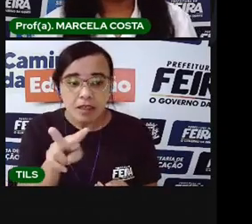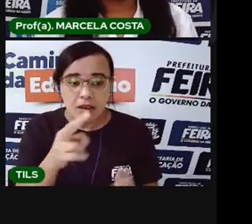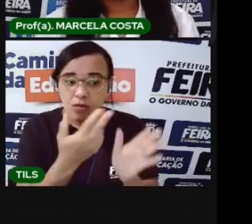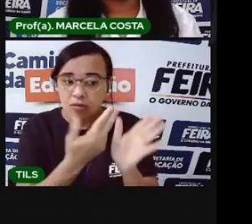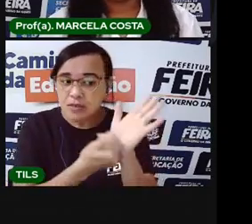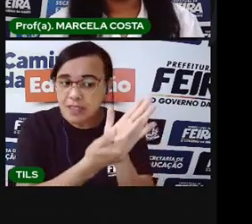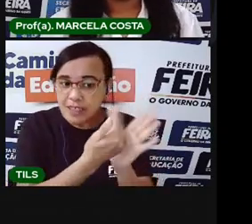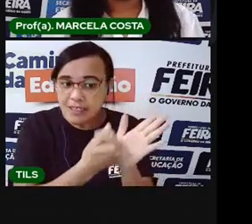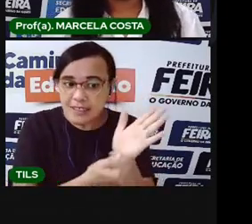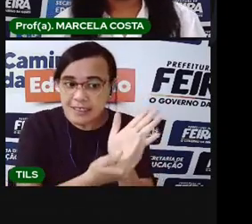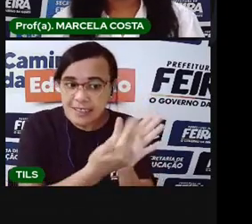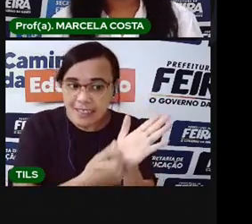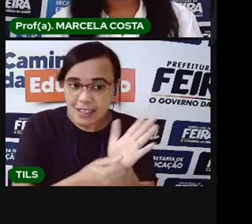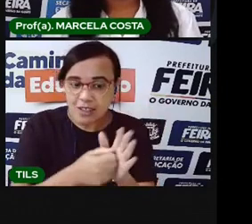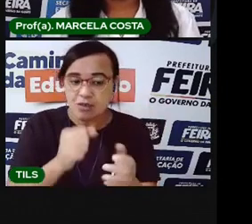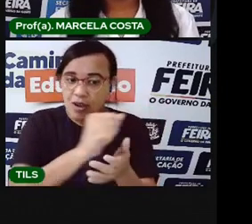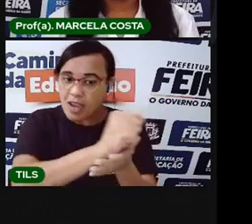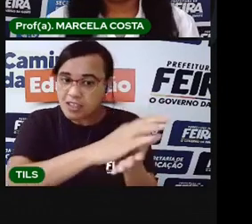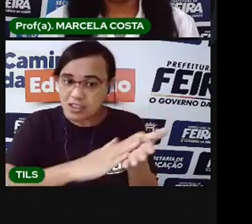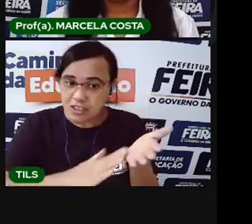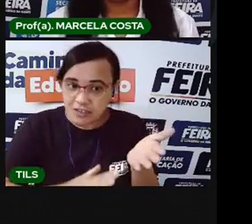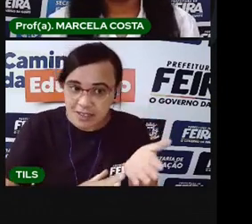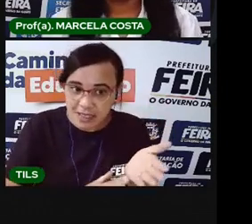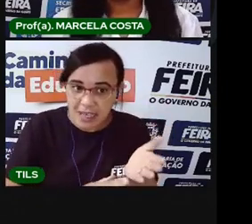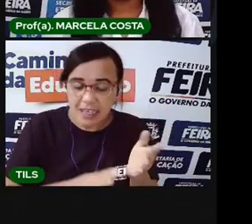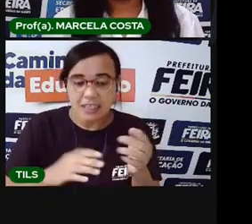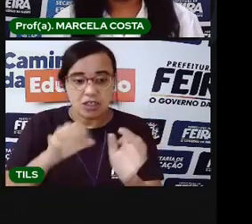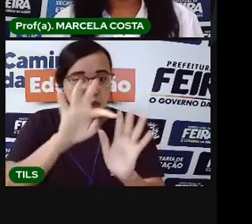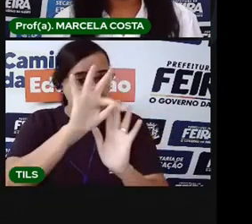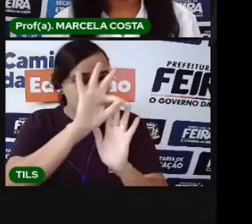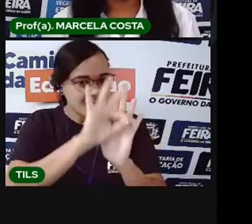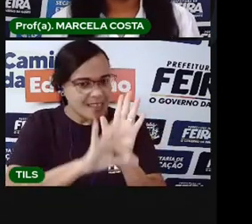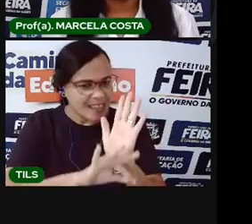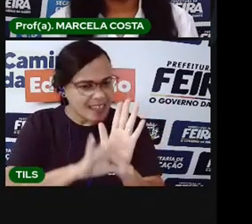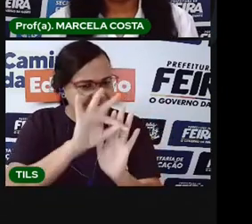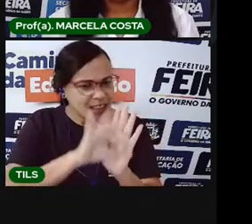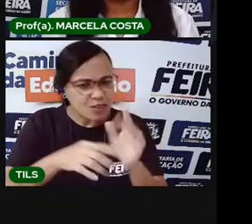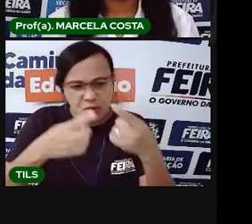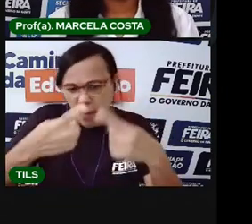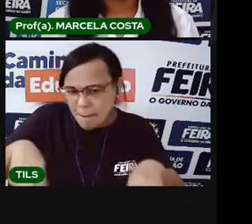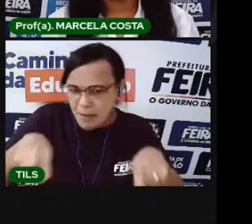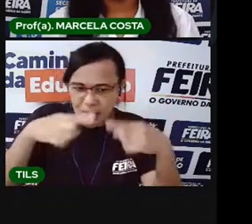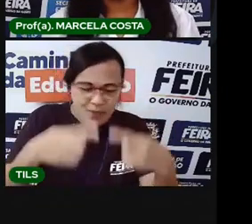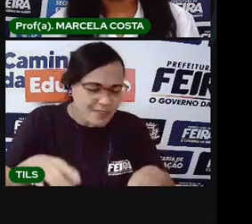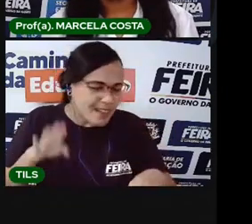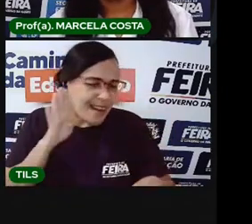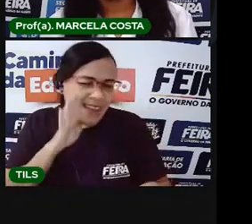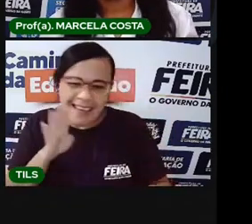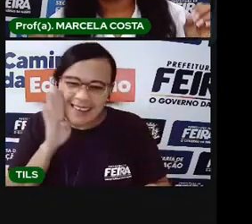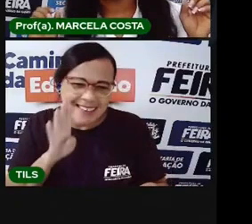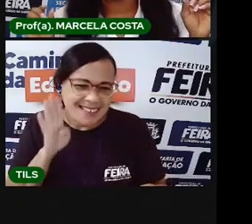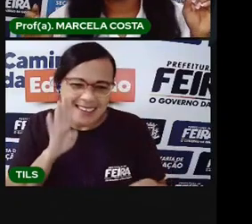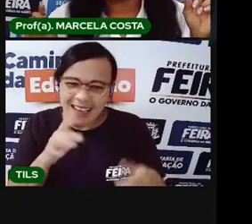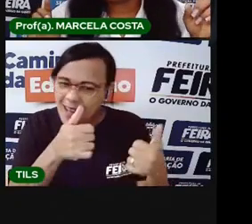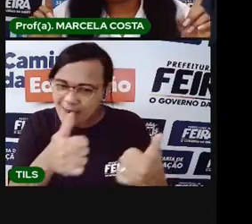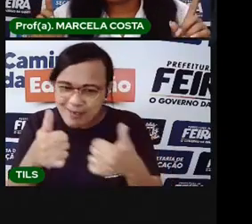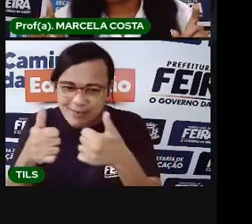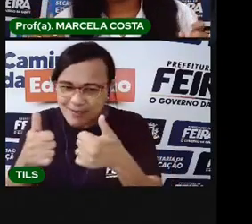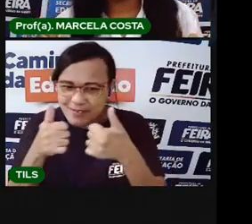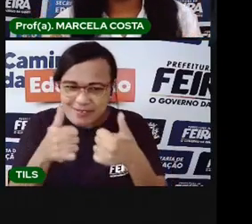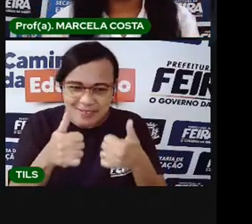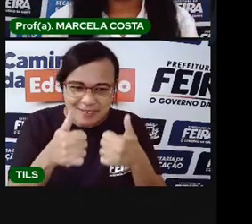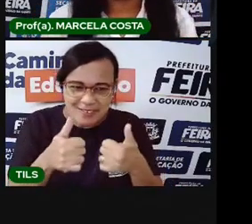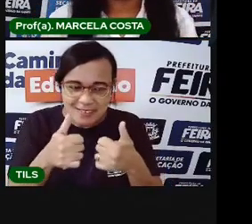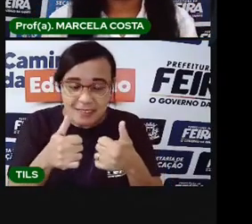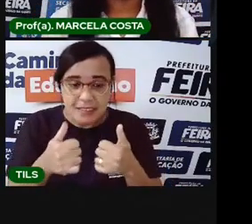Observe, crianças, que aí na atividade de vocês tem um texto com uma música muito legal. Vou